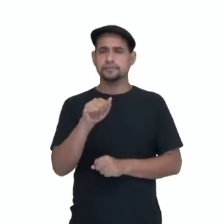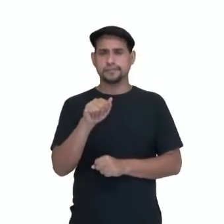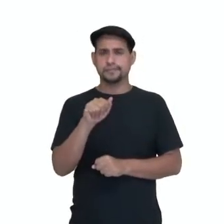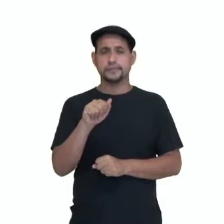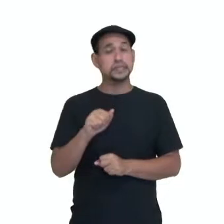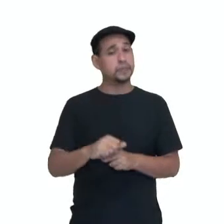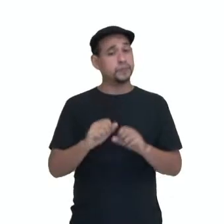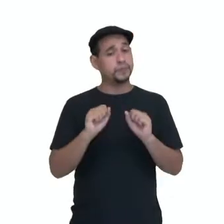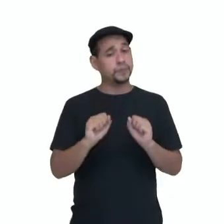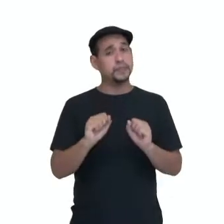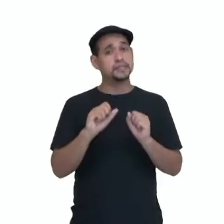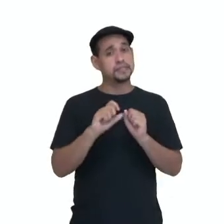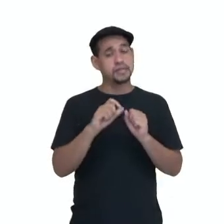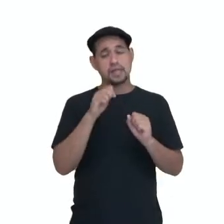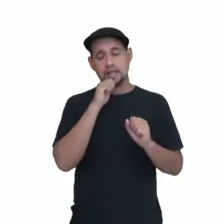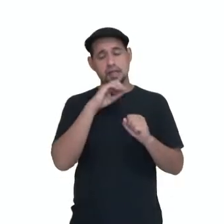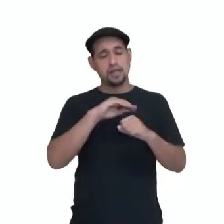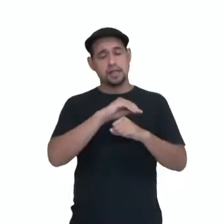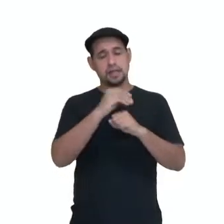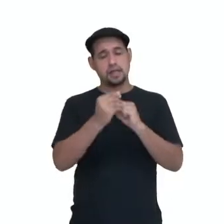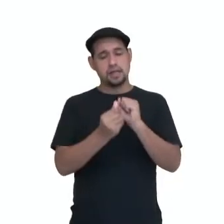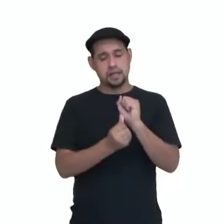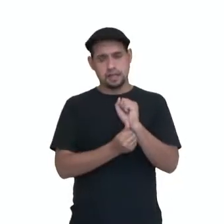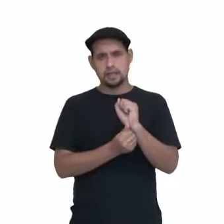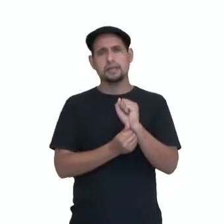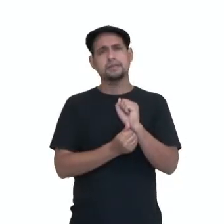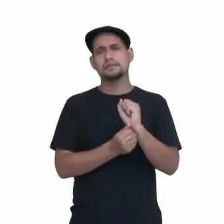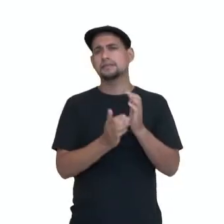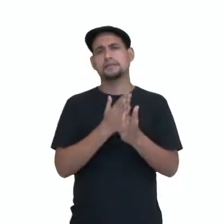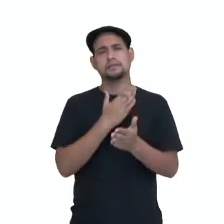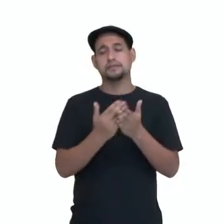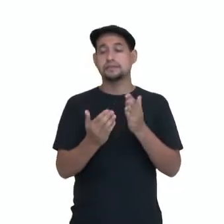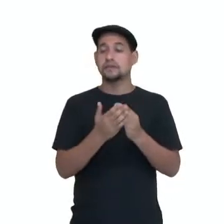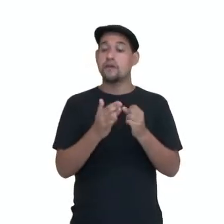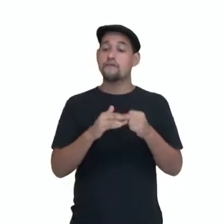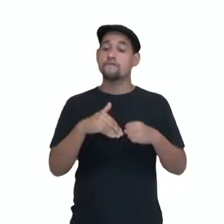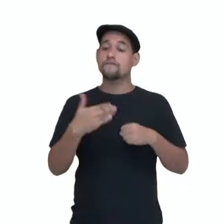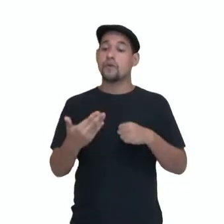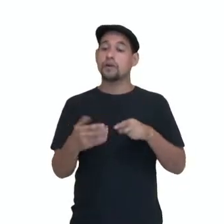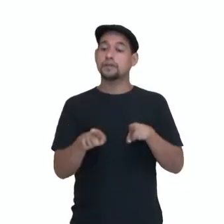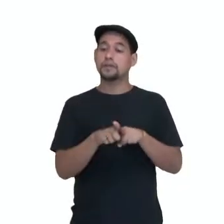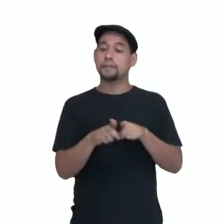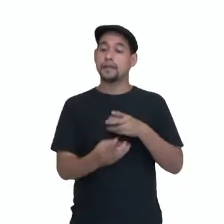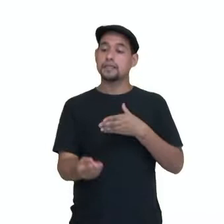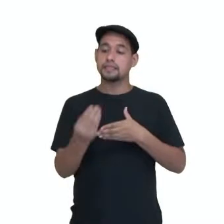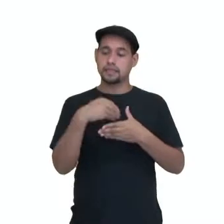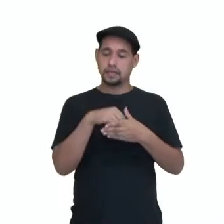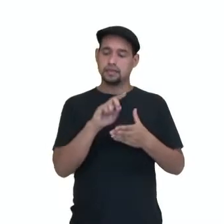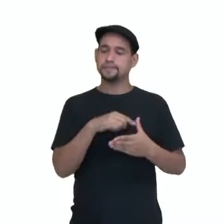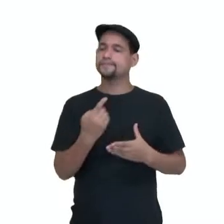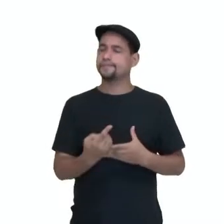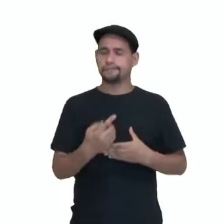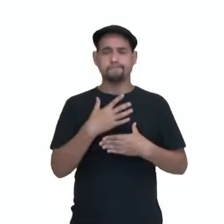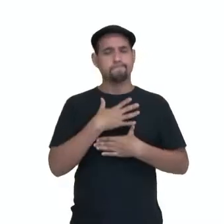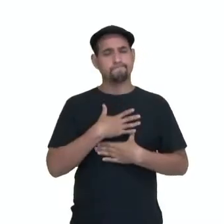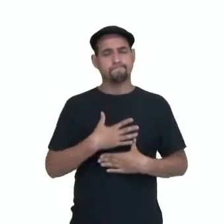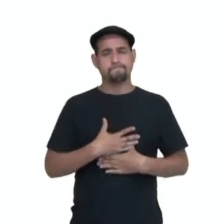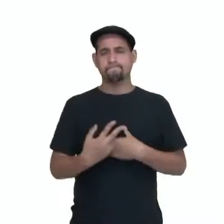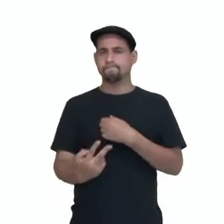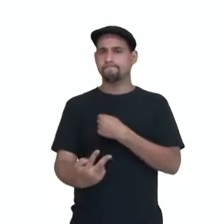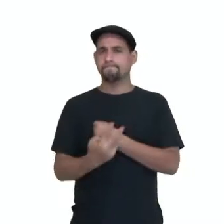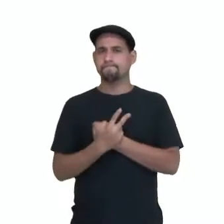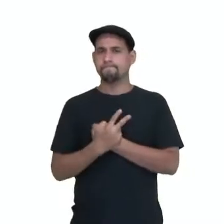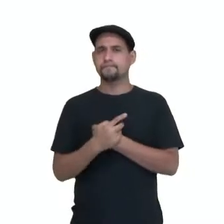eles podem ser de revestimento, onde vai revestir tanto a camada externa quanto interna do nosso corpo, como